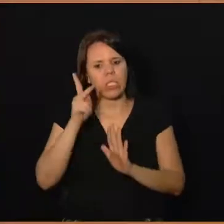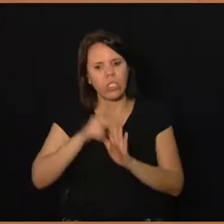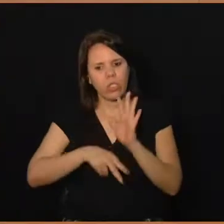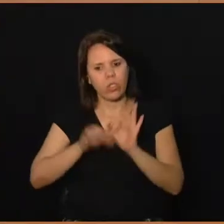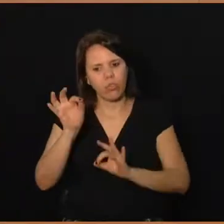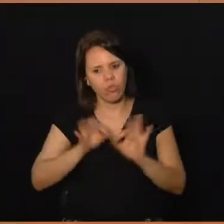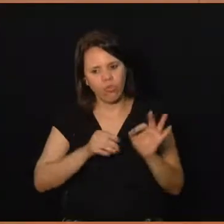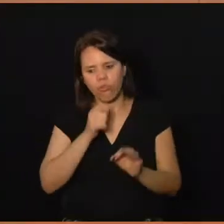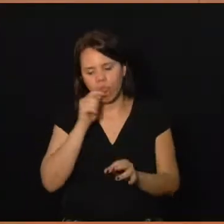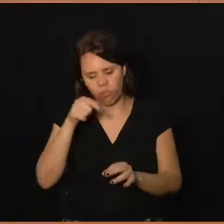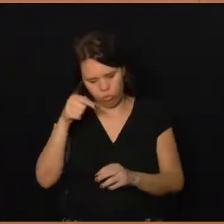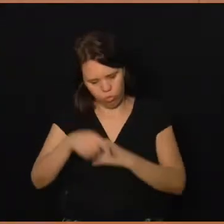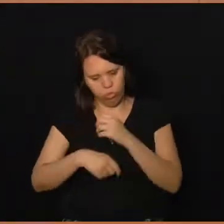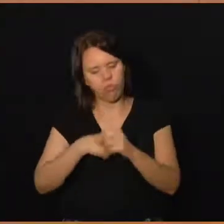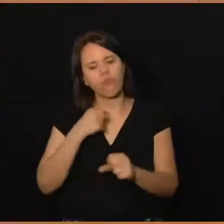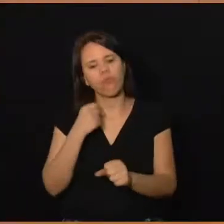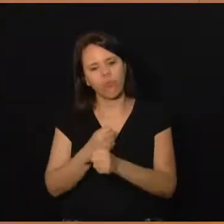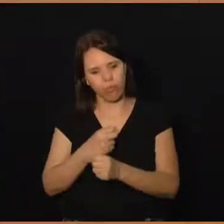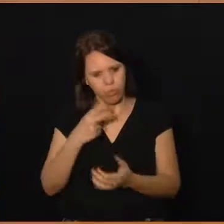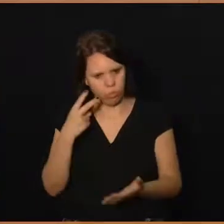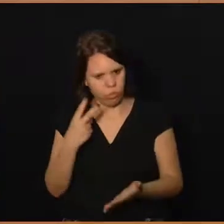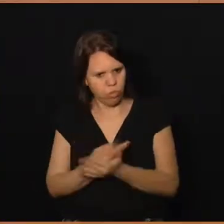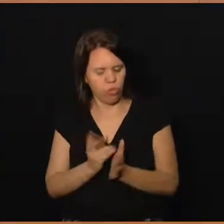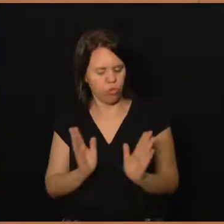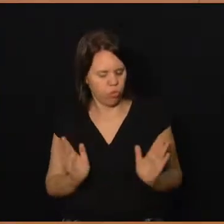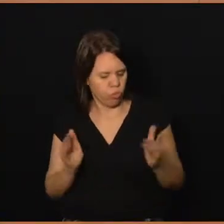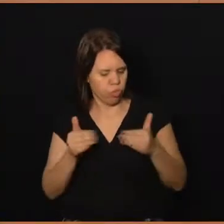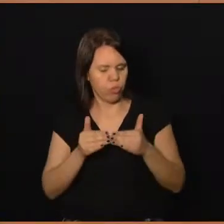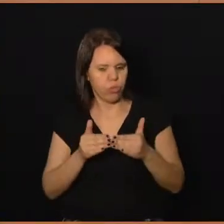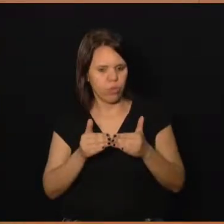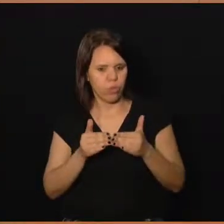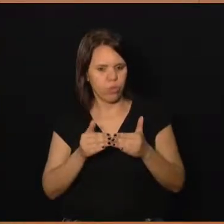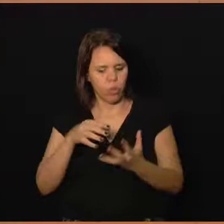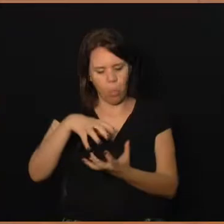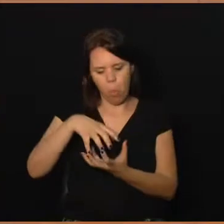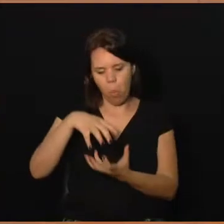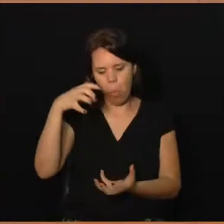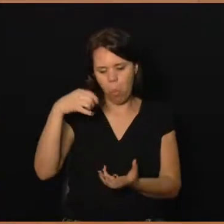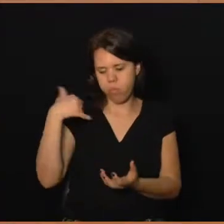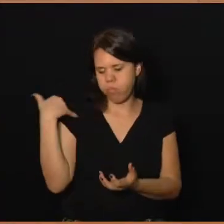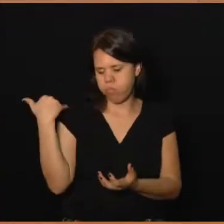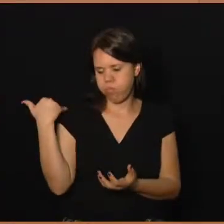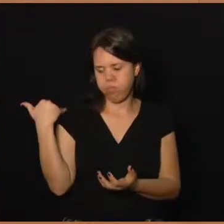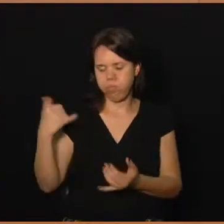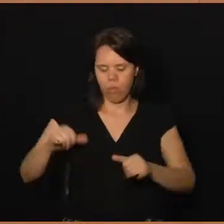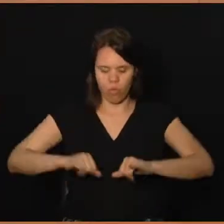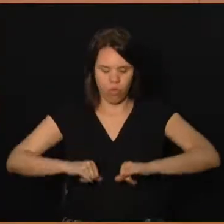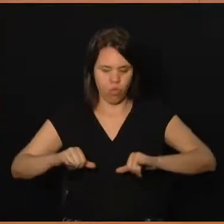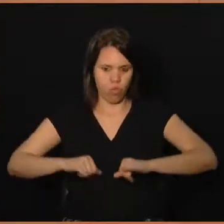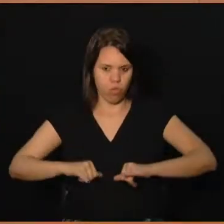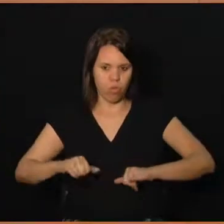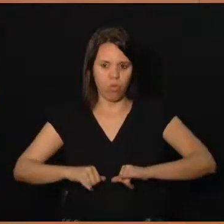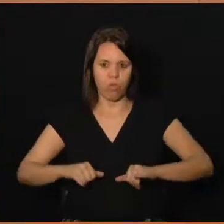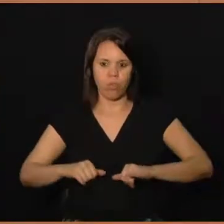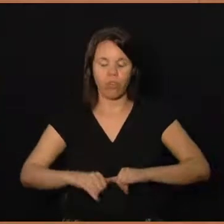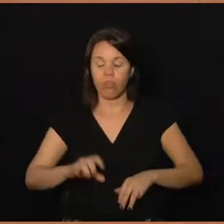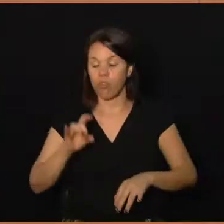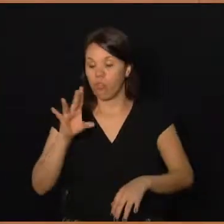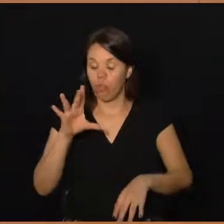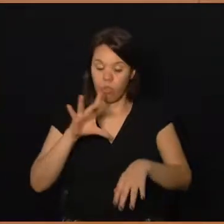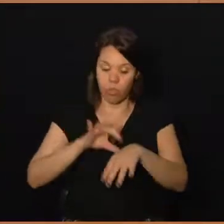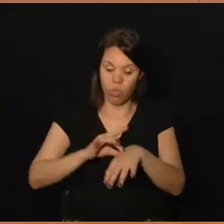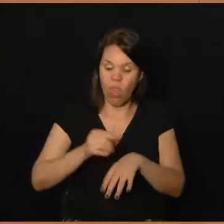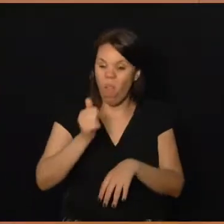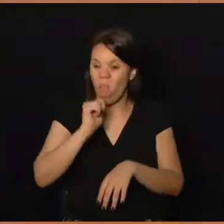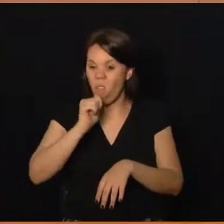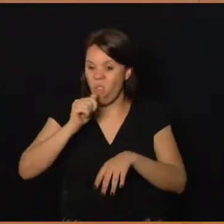para esse ano, voltado para a questão dos idosos, né, que sofrem com não só a doença do